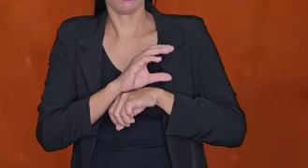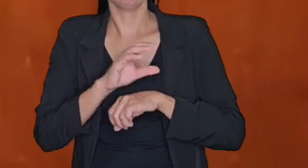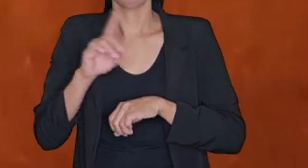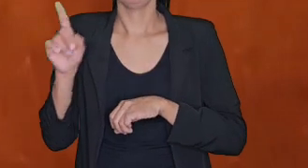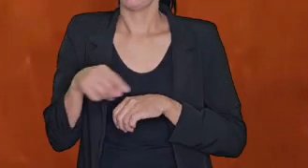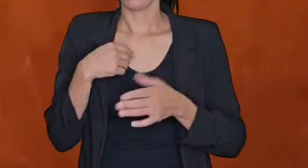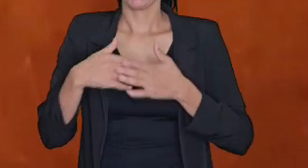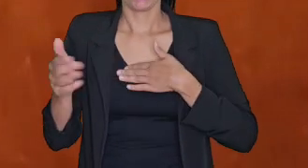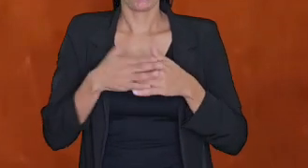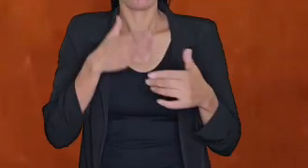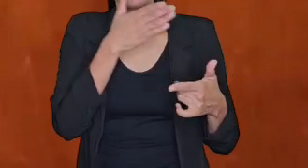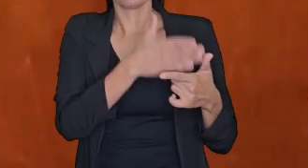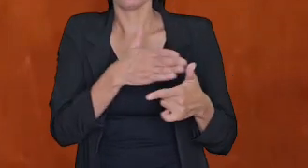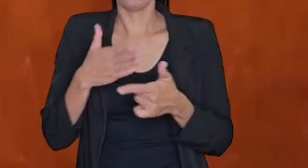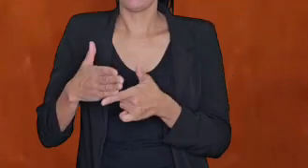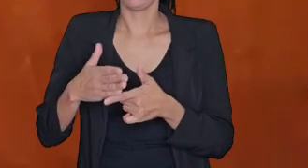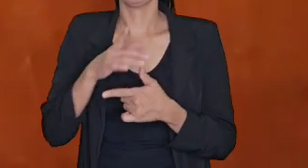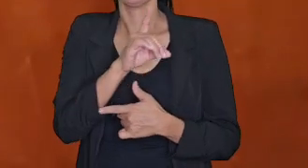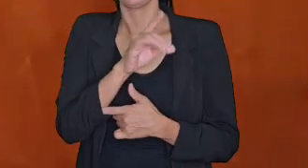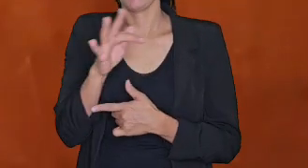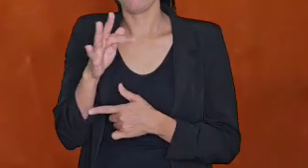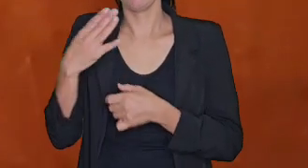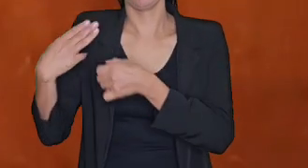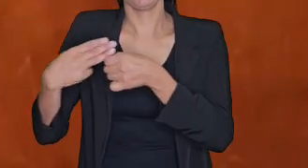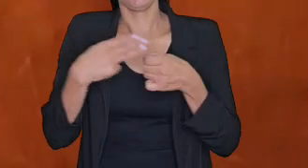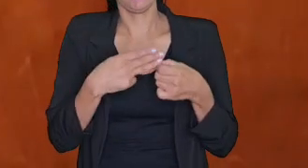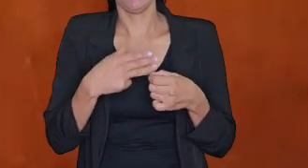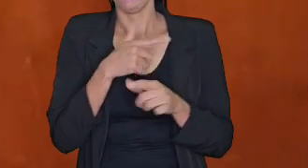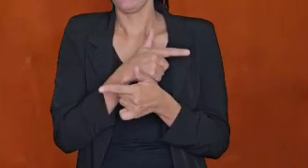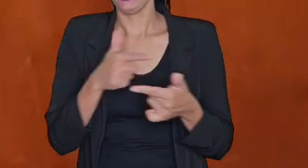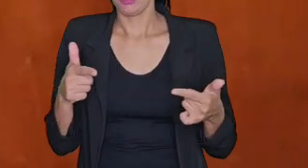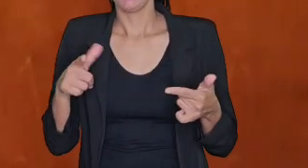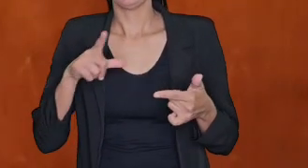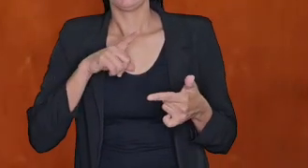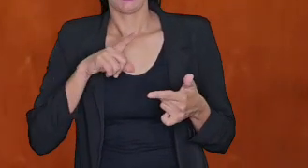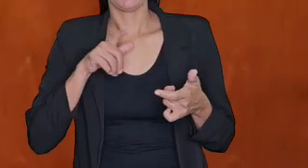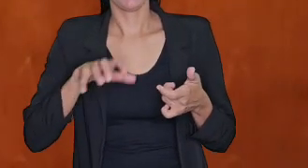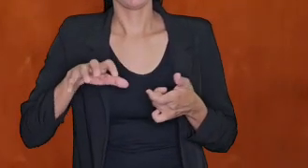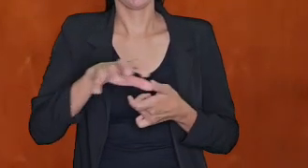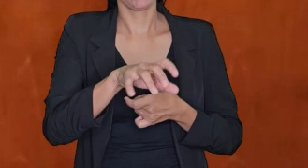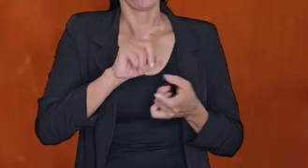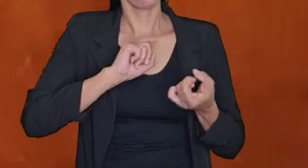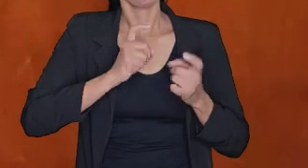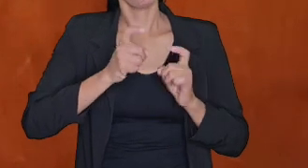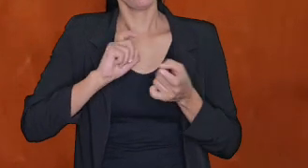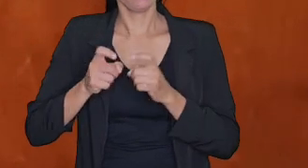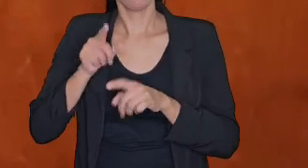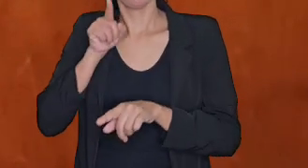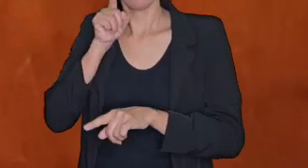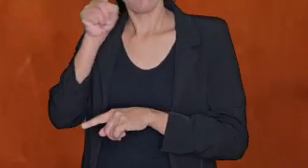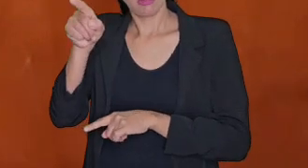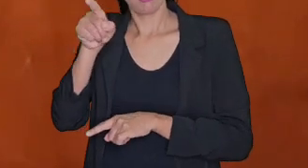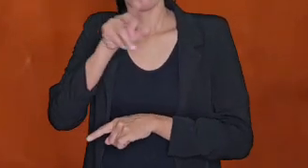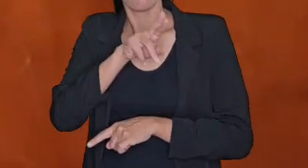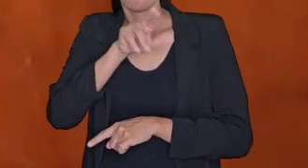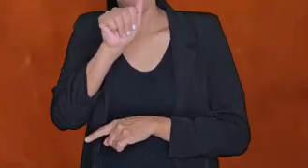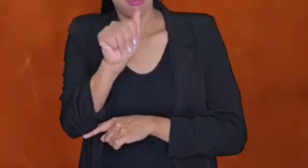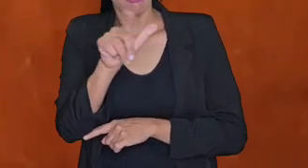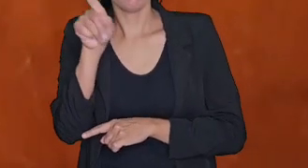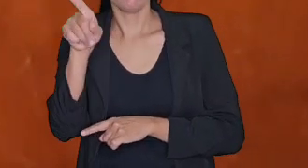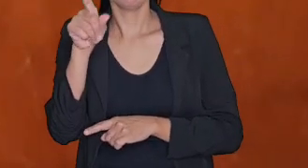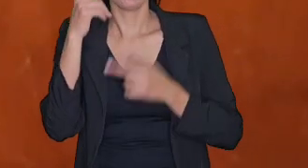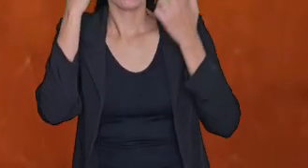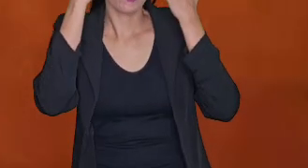Artigo 32 da Constituição Federal veda qualquer divisão do Distrito Federal em municípios. Nós temos regiões